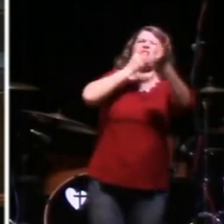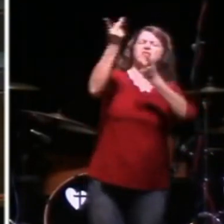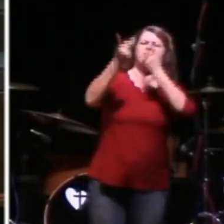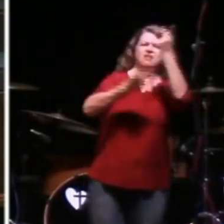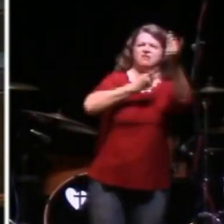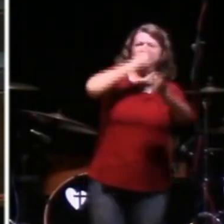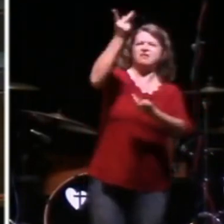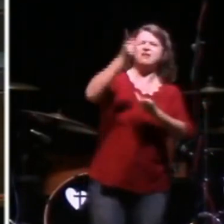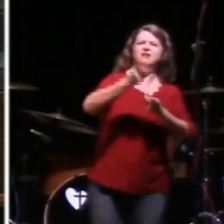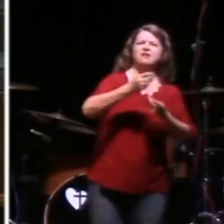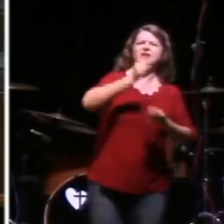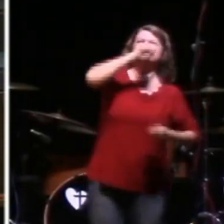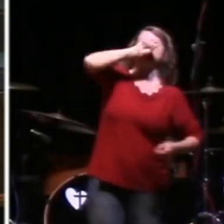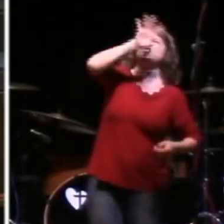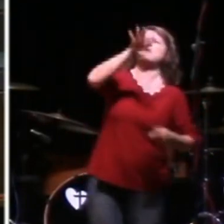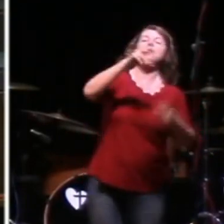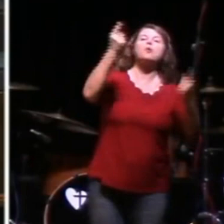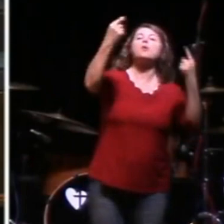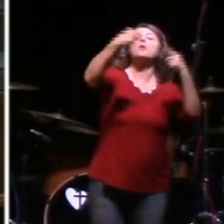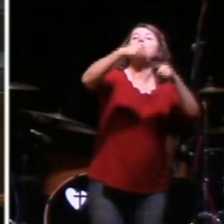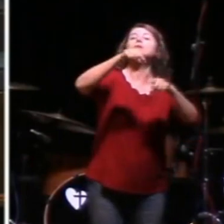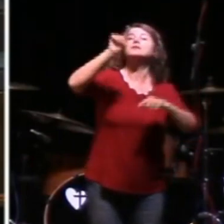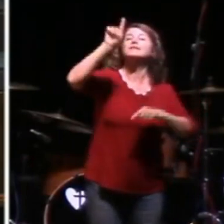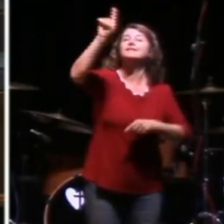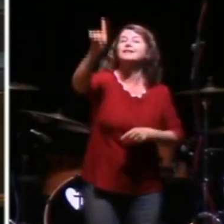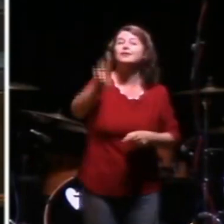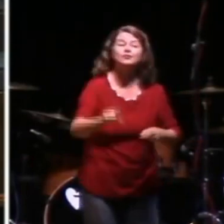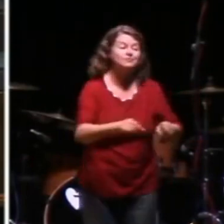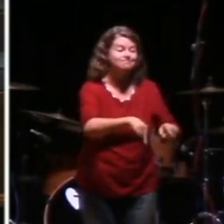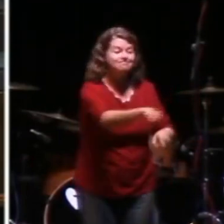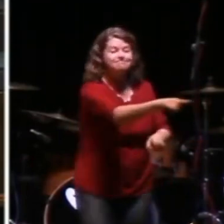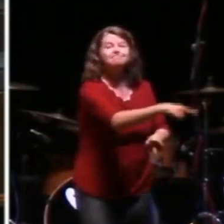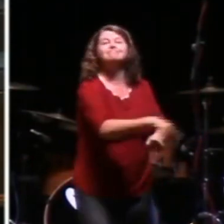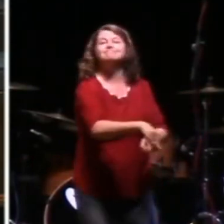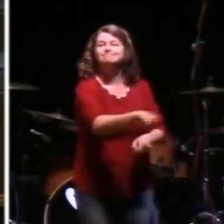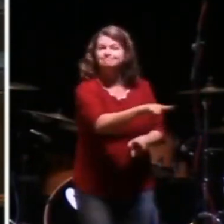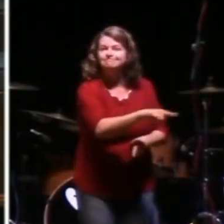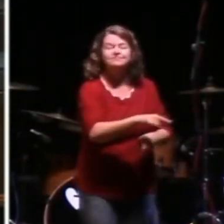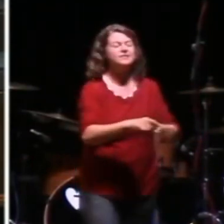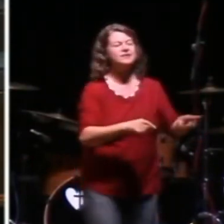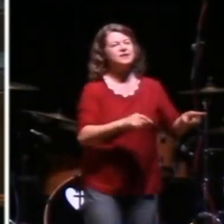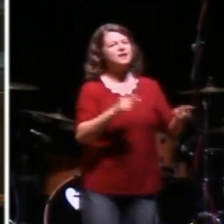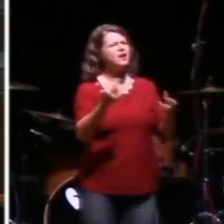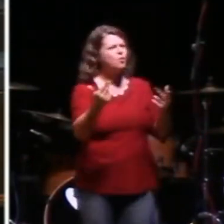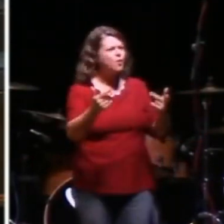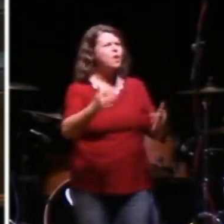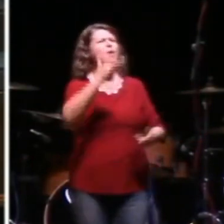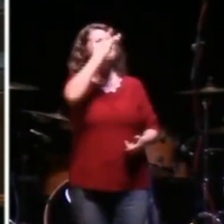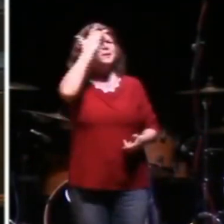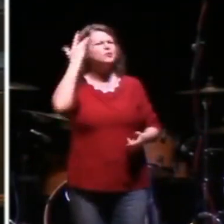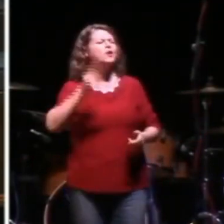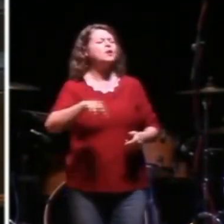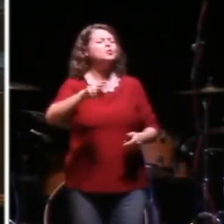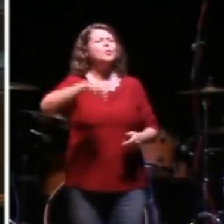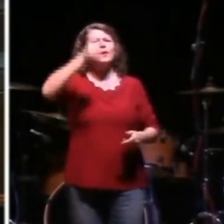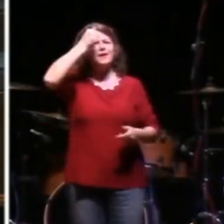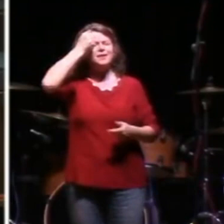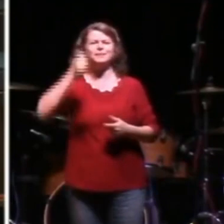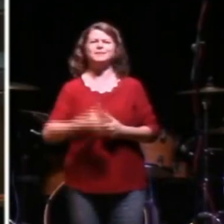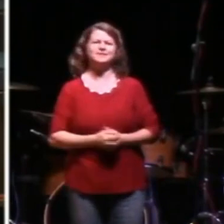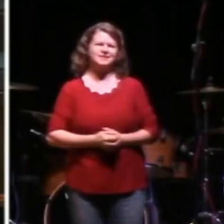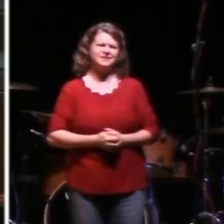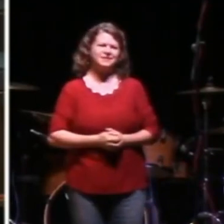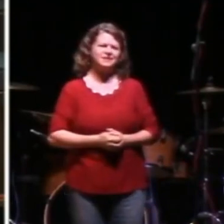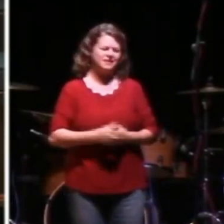porque eu sou o pecado vem à tona mas nunca se arrependa do seu pecado e é gente que vai perder o